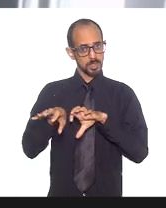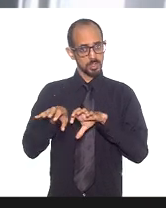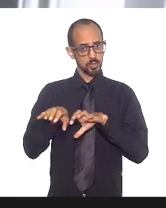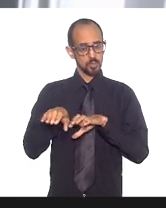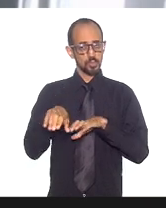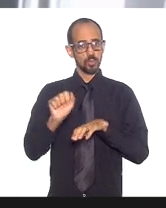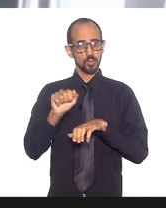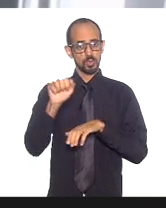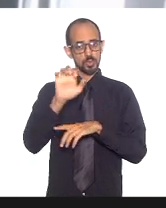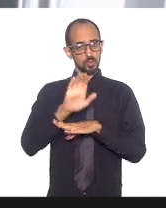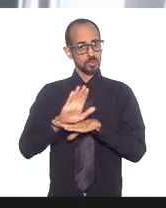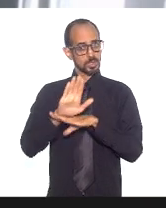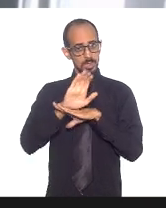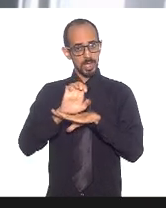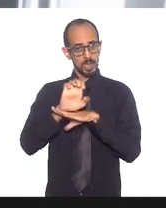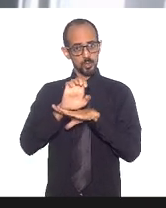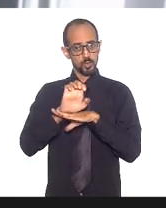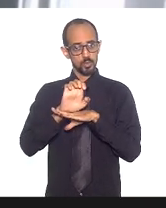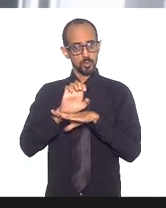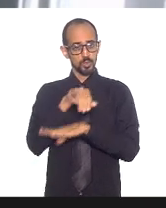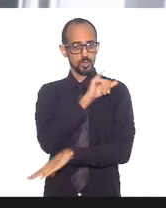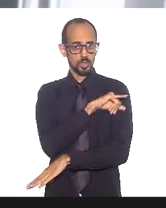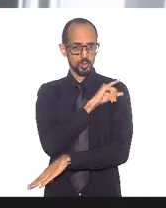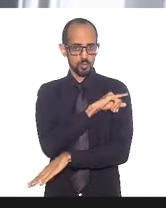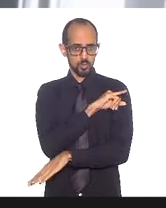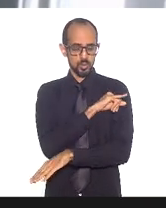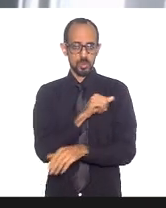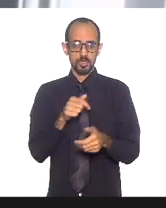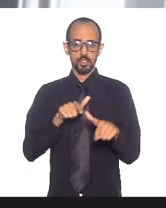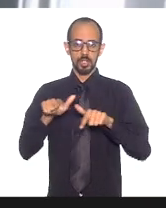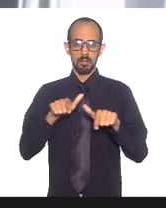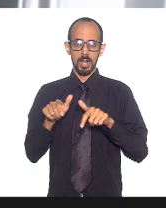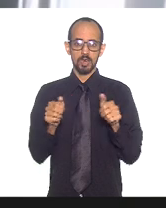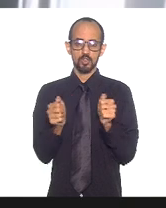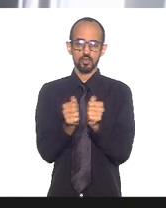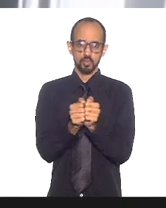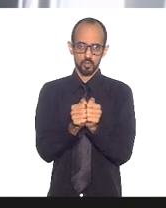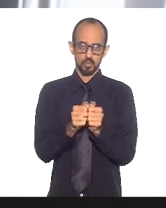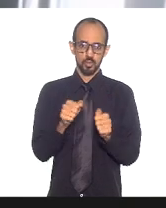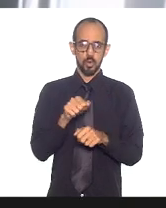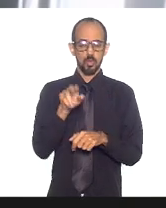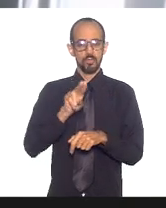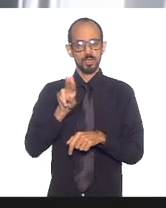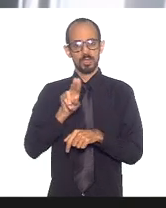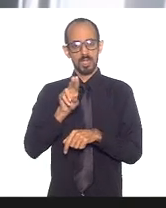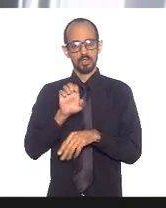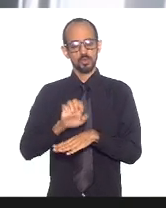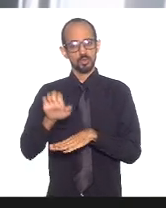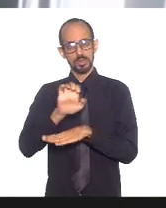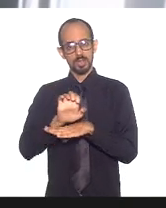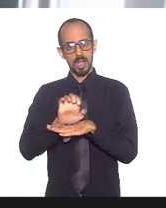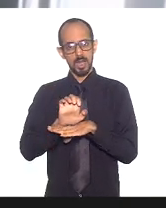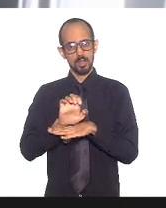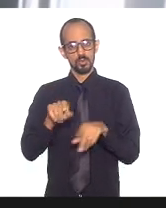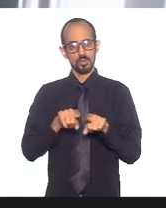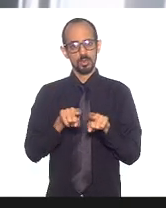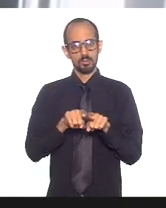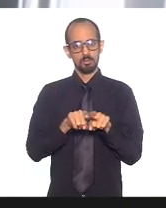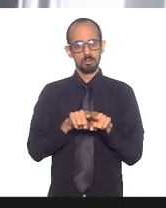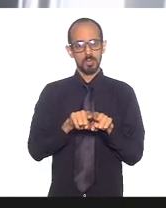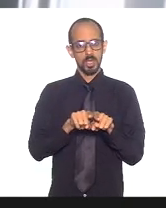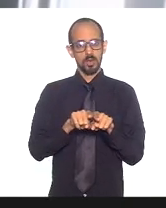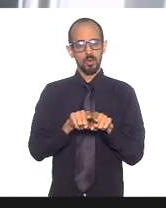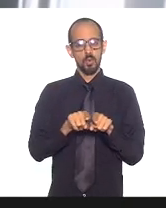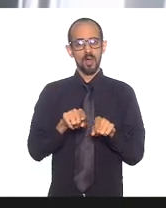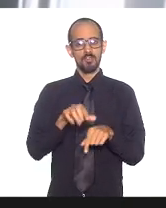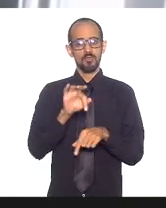comissões trabalham em conjunto, seja em relação às universidades estaduais, seja em relação à FATEC, seja em relação à Fundação, CCERJ. Então,